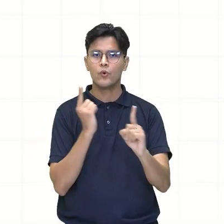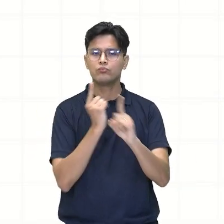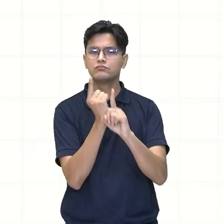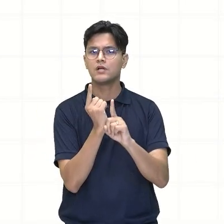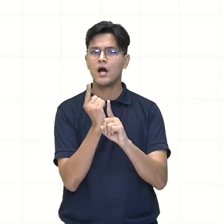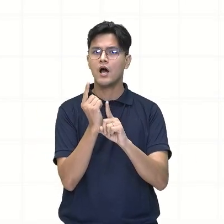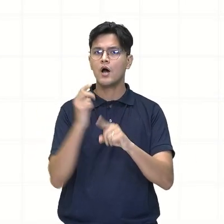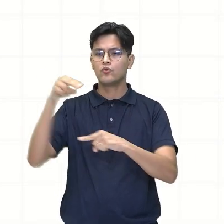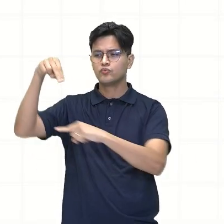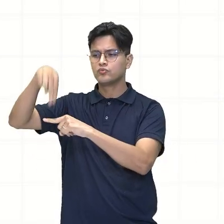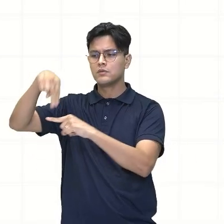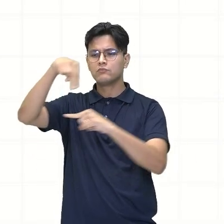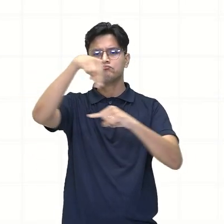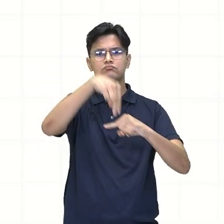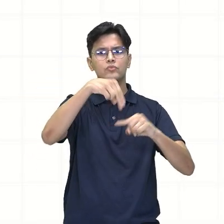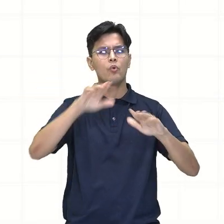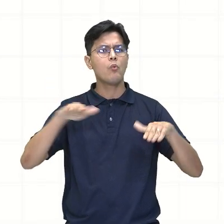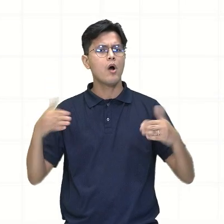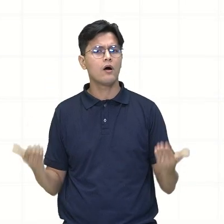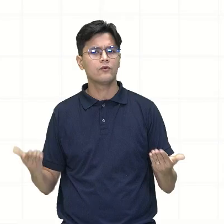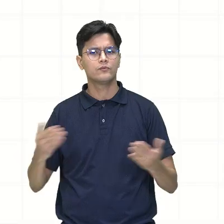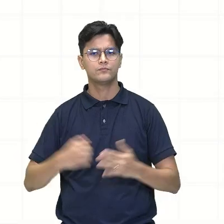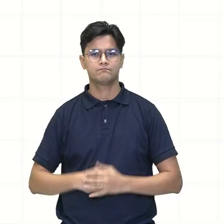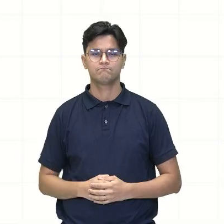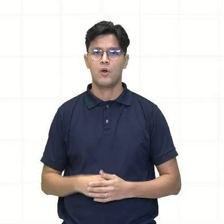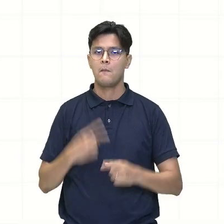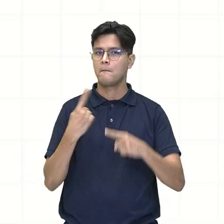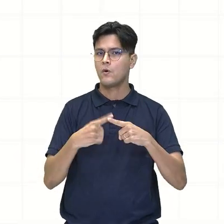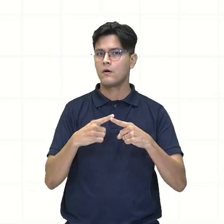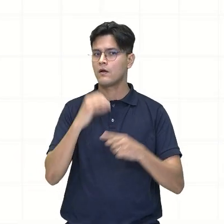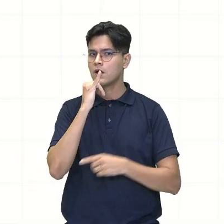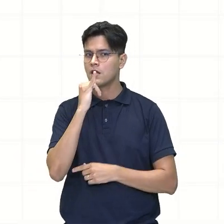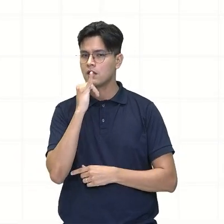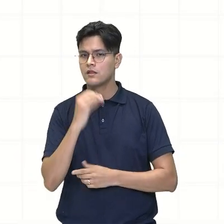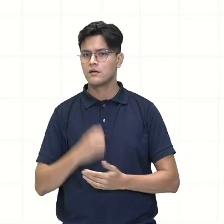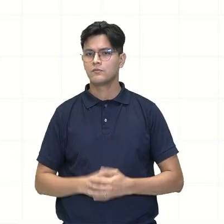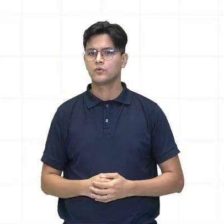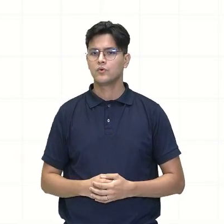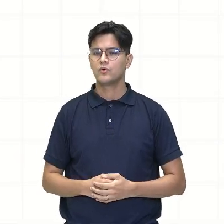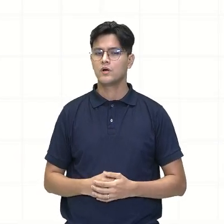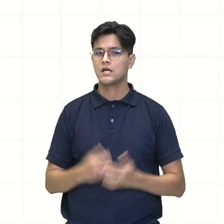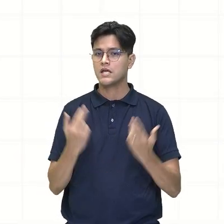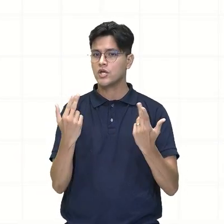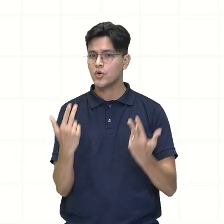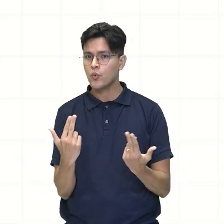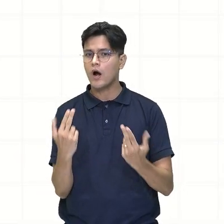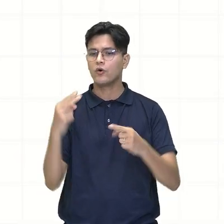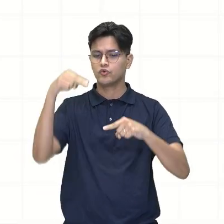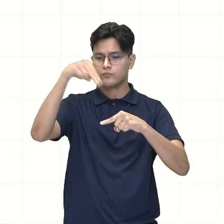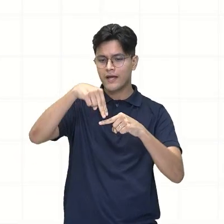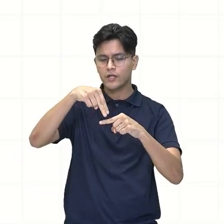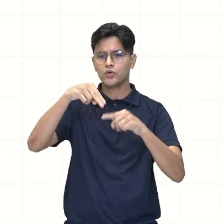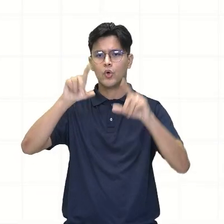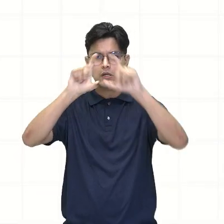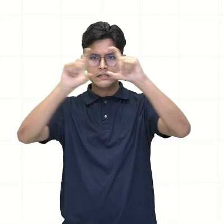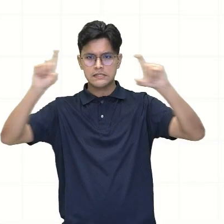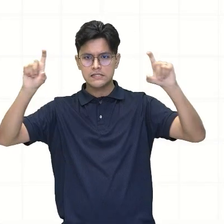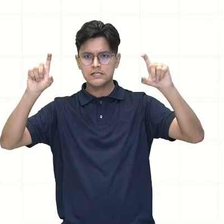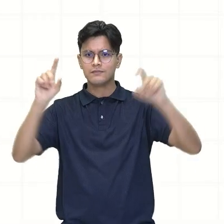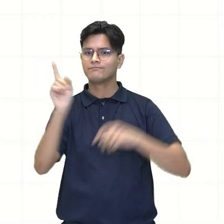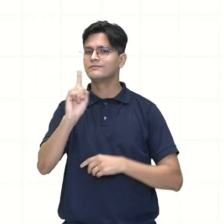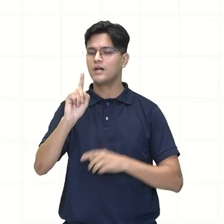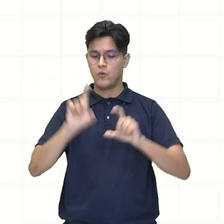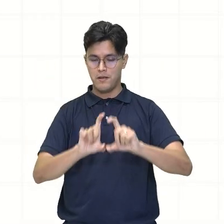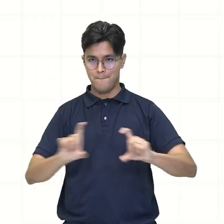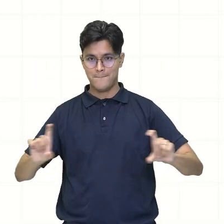né, como numerador. Por quê? Eu não posso repetir os mesmos numeradores. Eu não posso colocar esse 5 e esse 1. Não